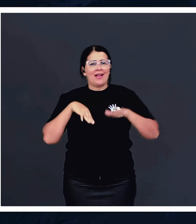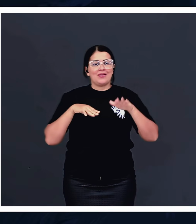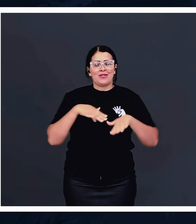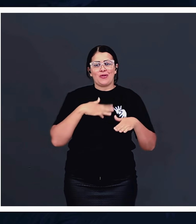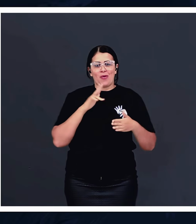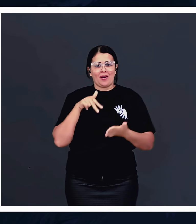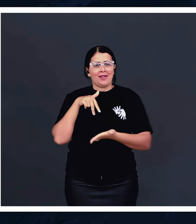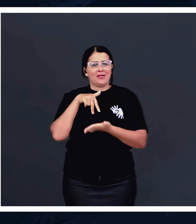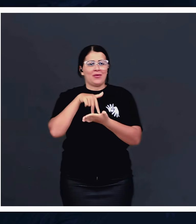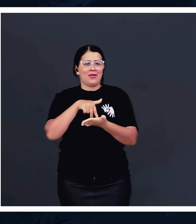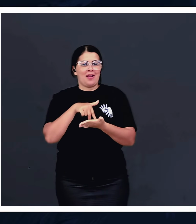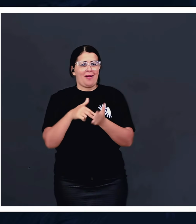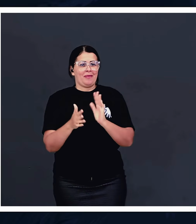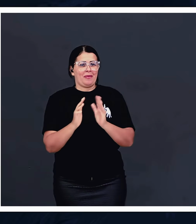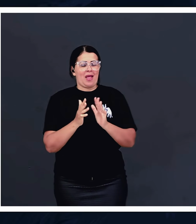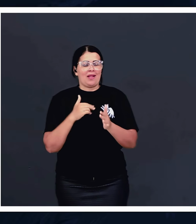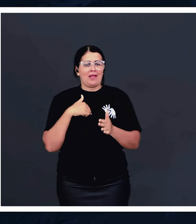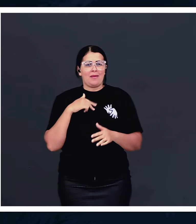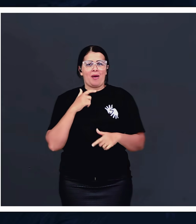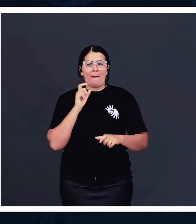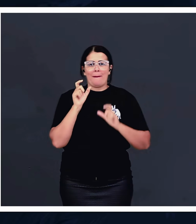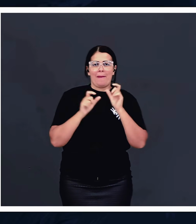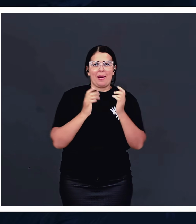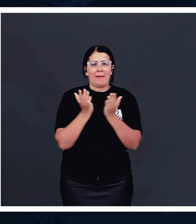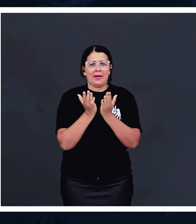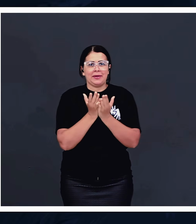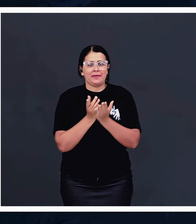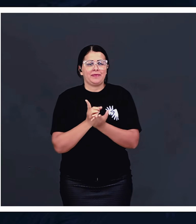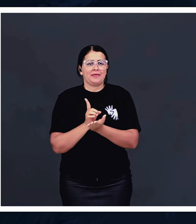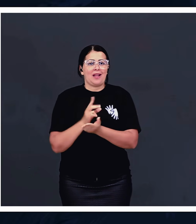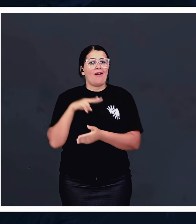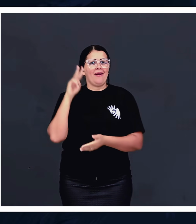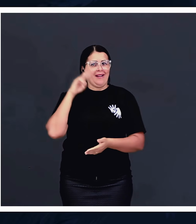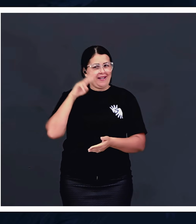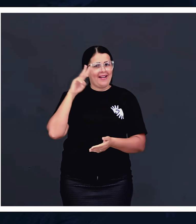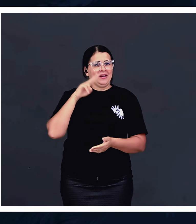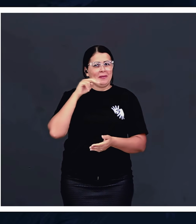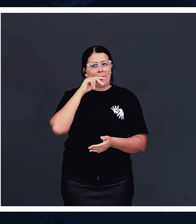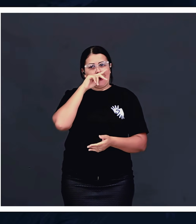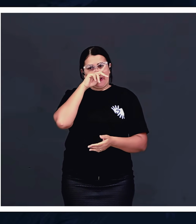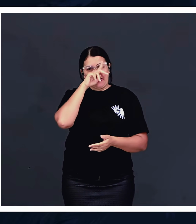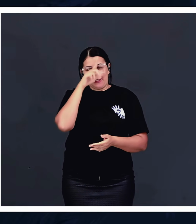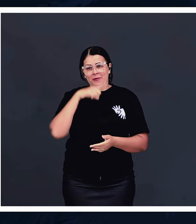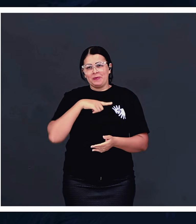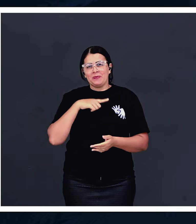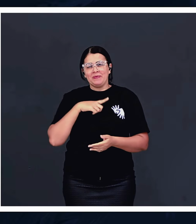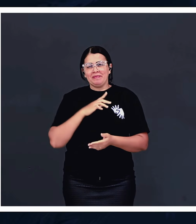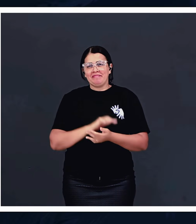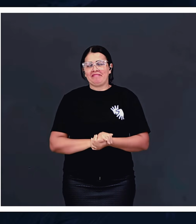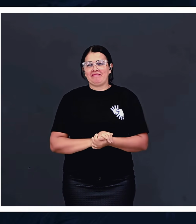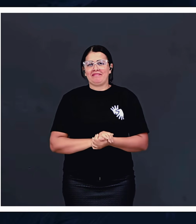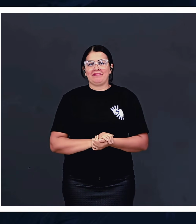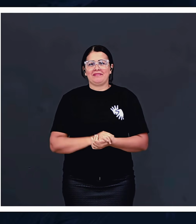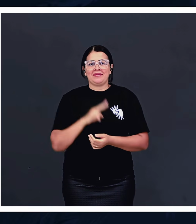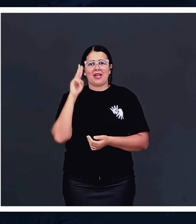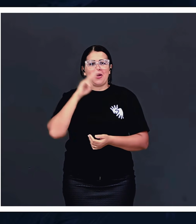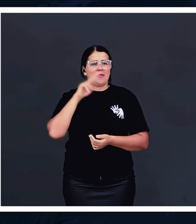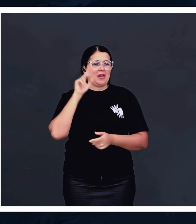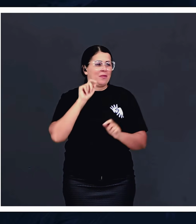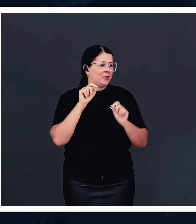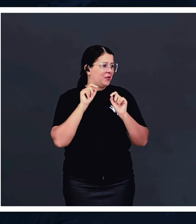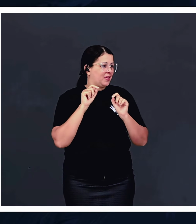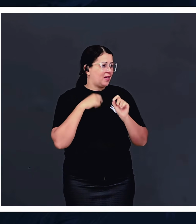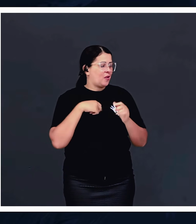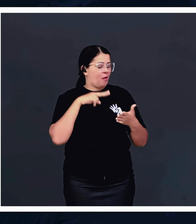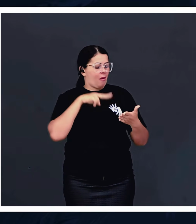aqui no altar, trazendo a palavra, pregando, eu ainda me lembro. Que interessante, né? Eu me lembro do